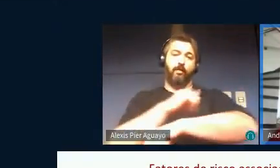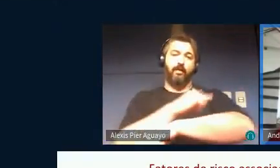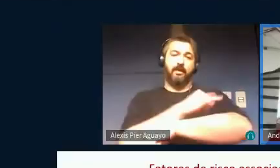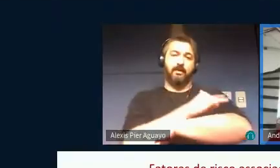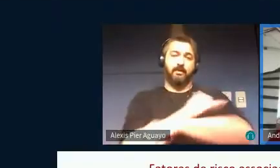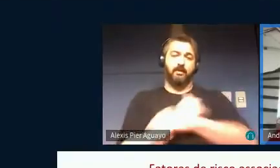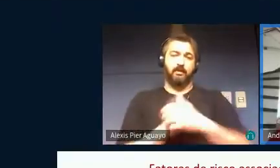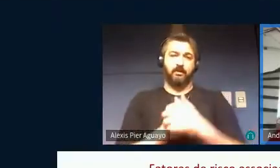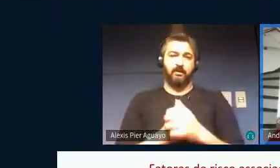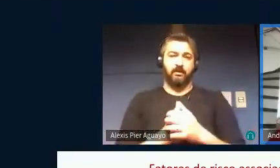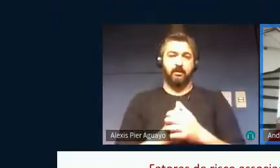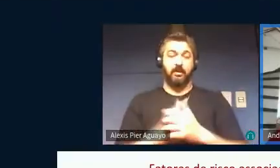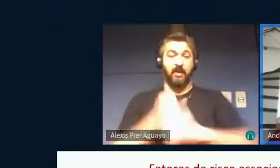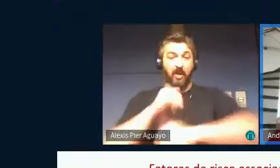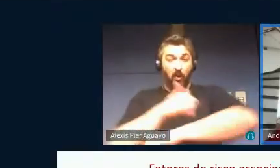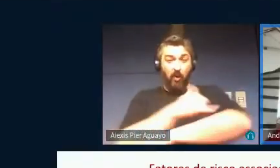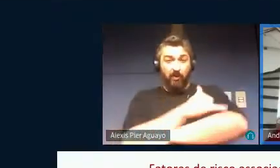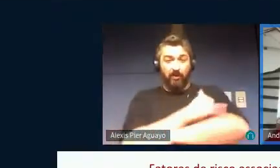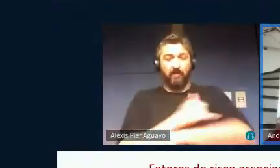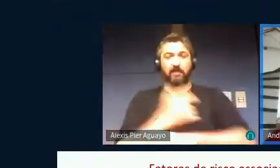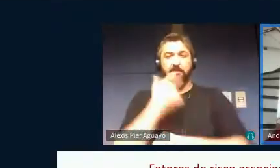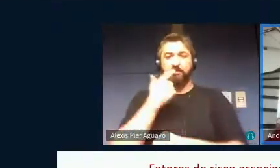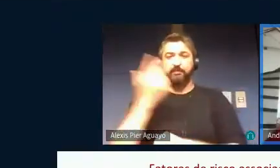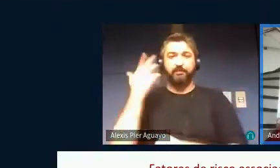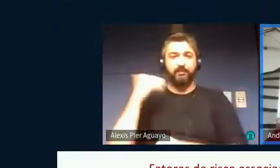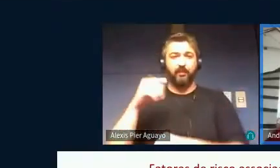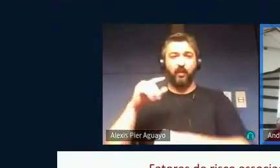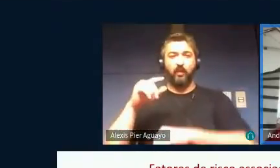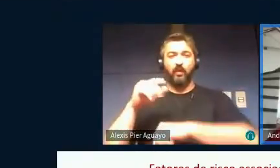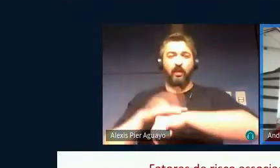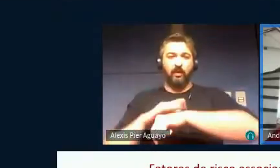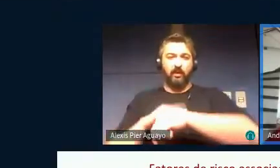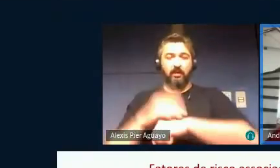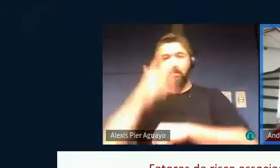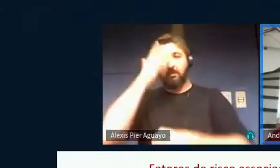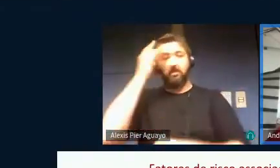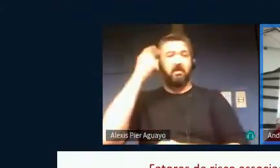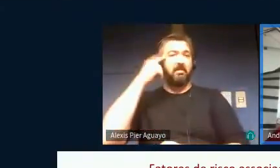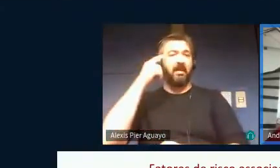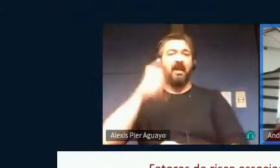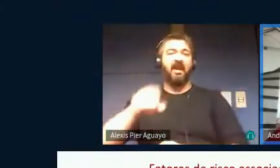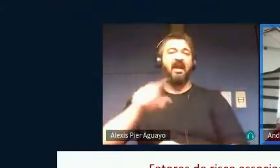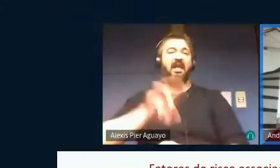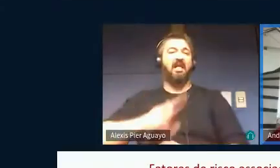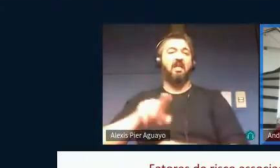a obesidade, até muito pouco tempo atrás, não era considerada uma doença. Então,